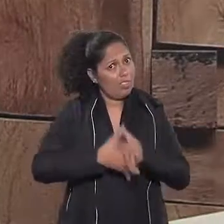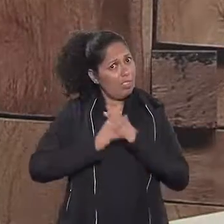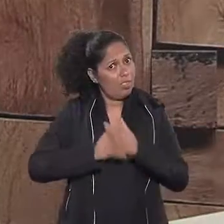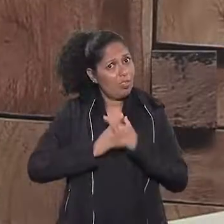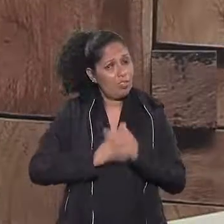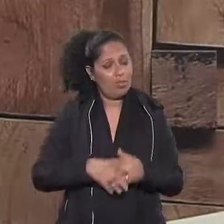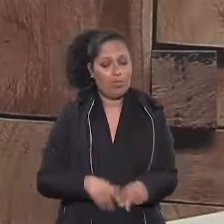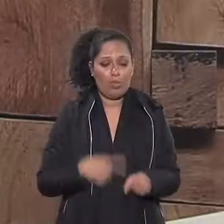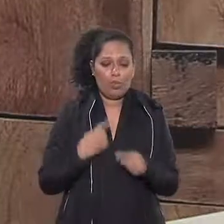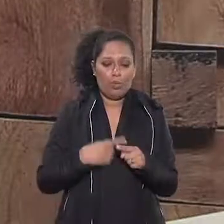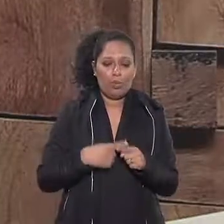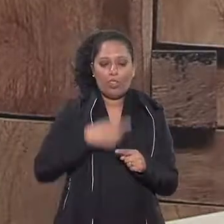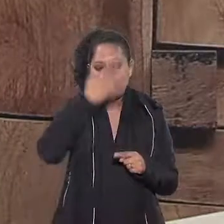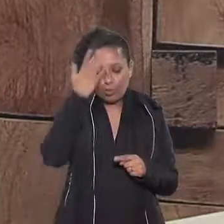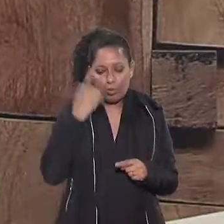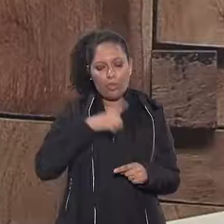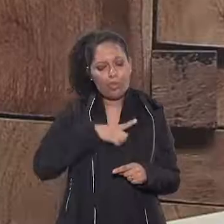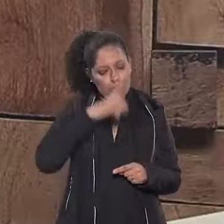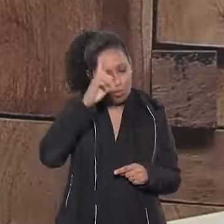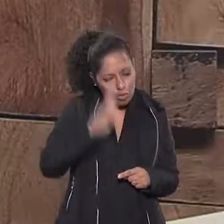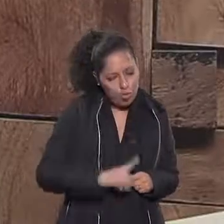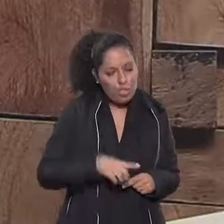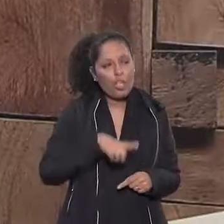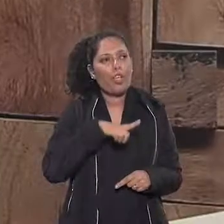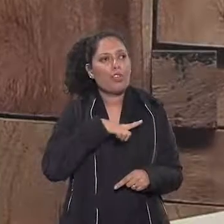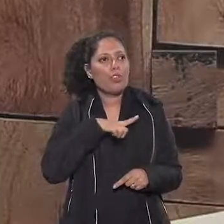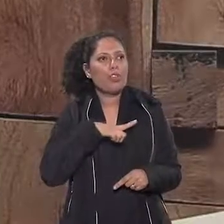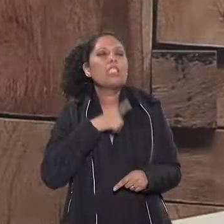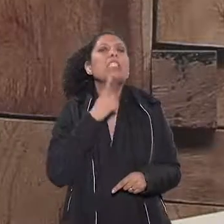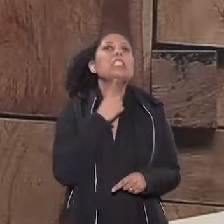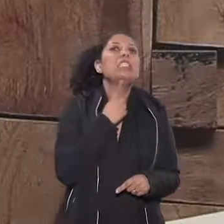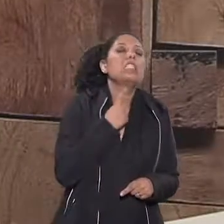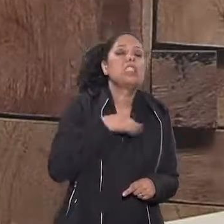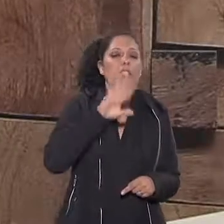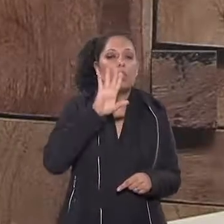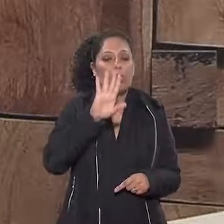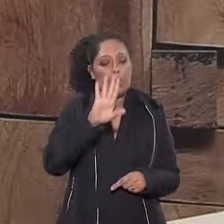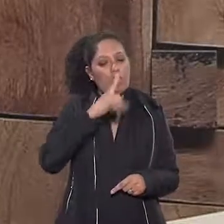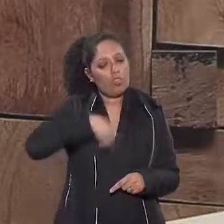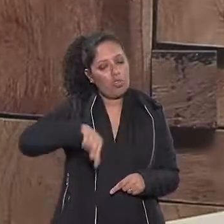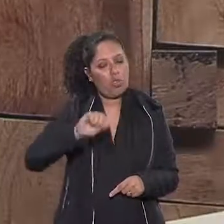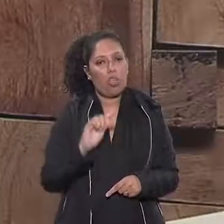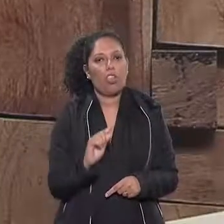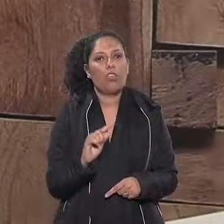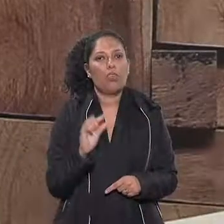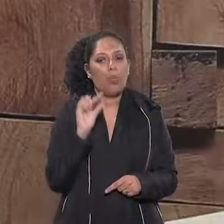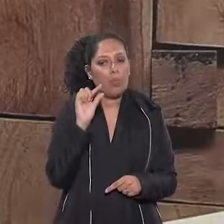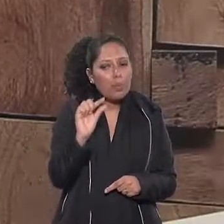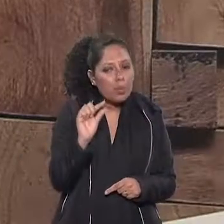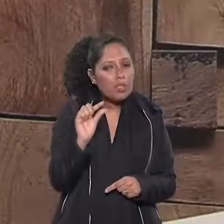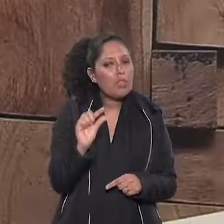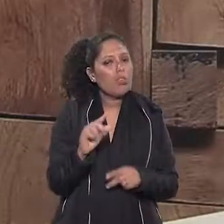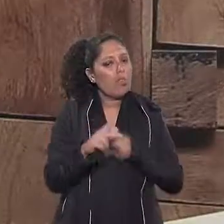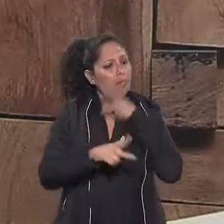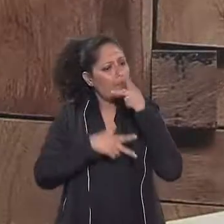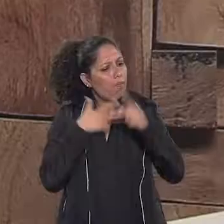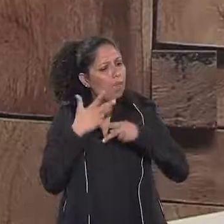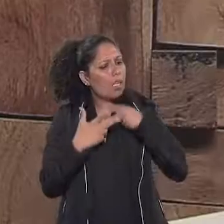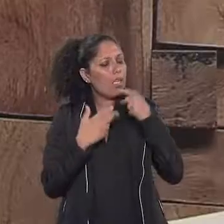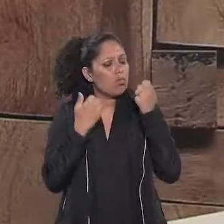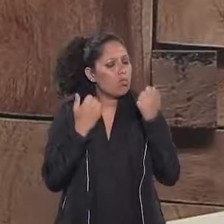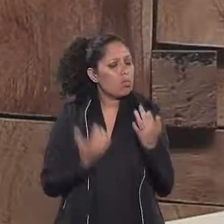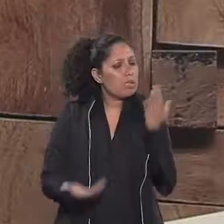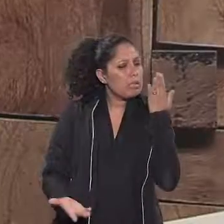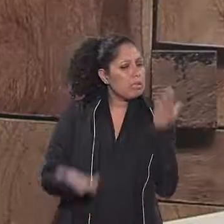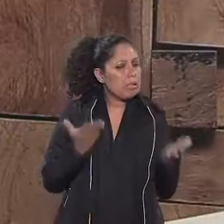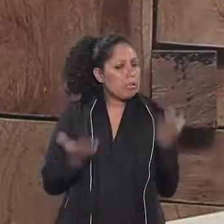complicada também, né? Porque todo mundo tem direito a ter os seus desejos, né? Mas o problema é que a gente tem que ser um pouquinho crítico em relação a isso, porque